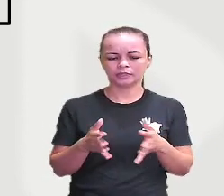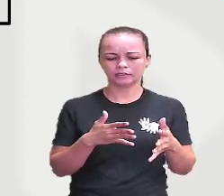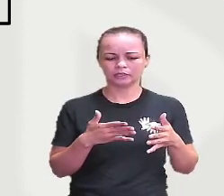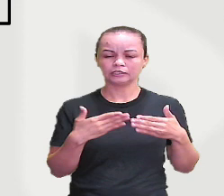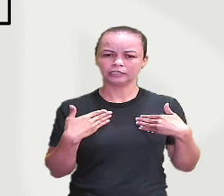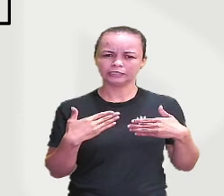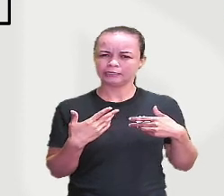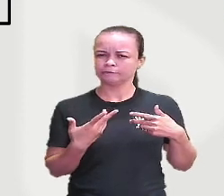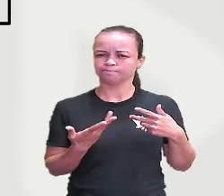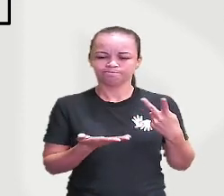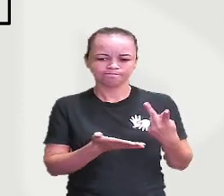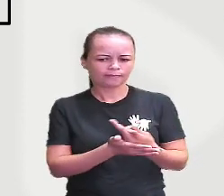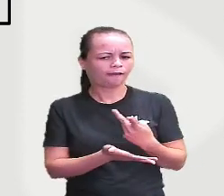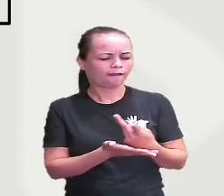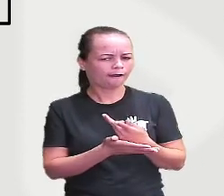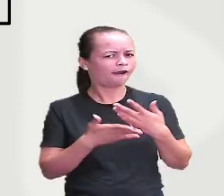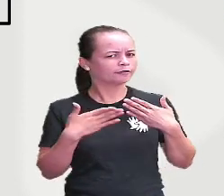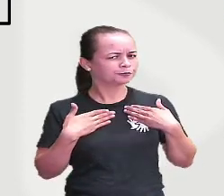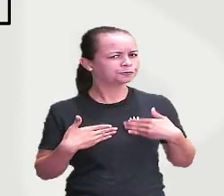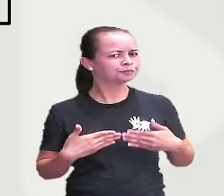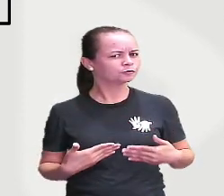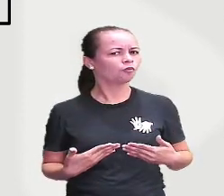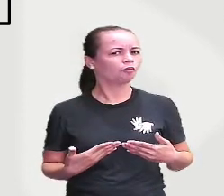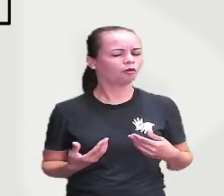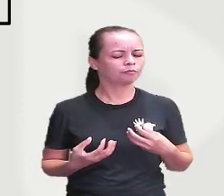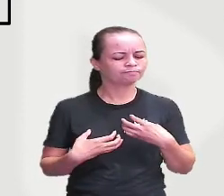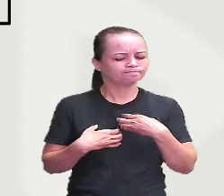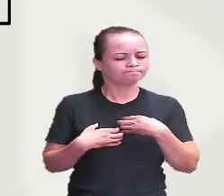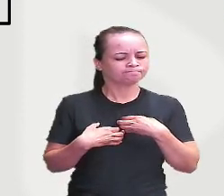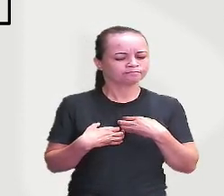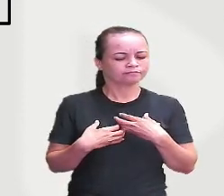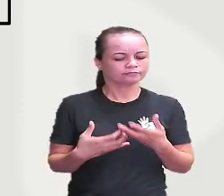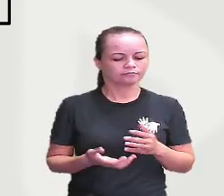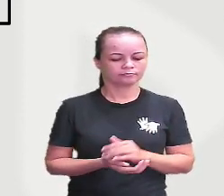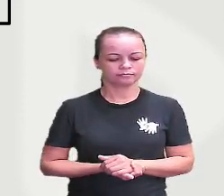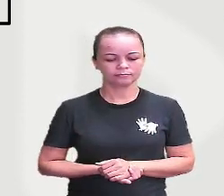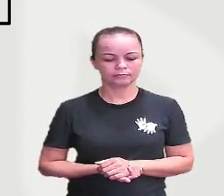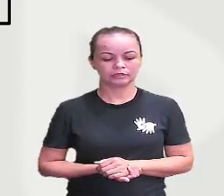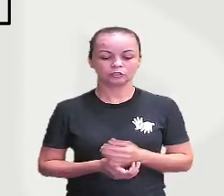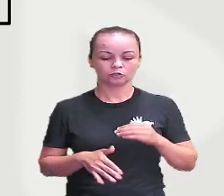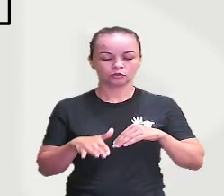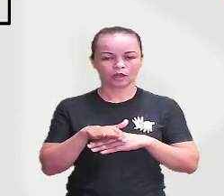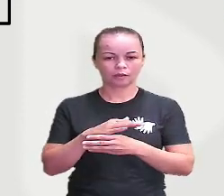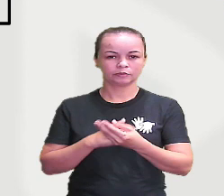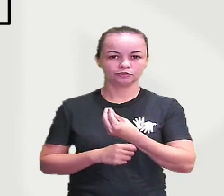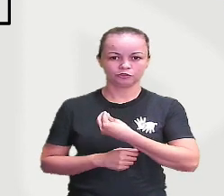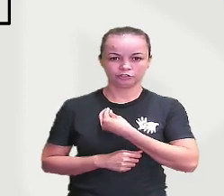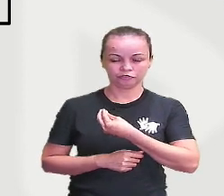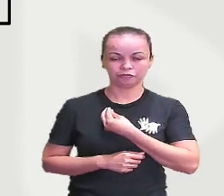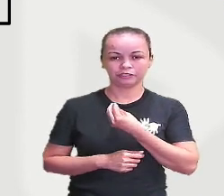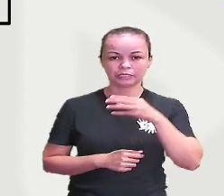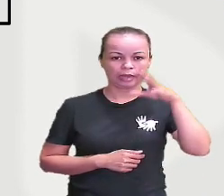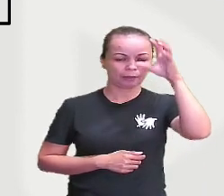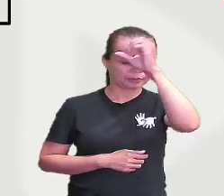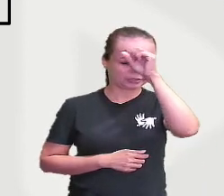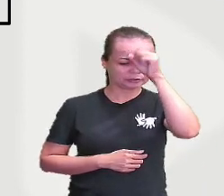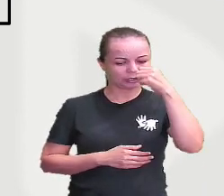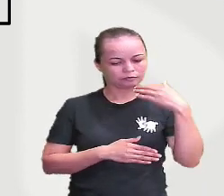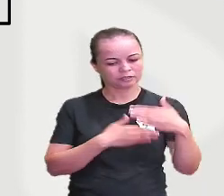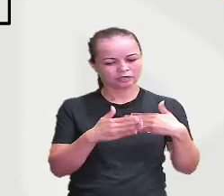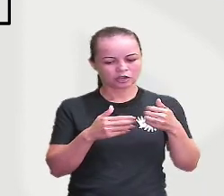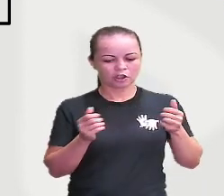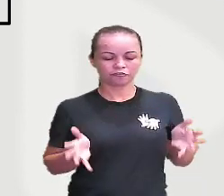né, anormal do nosso corpo. E também aprendemos que os nossos hábitos de vida, eles vão estar exercendo